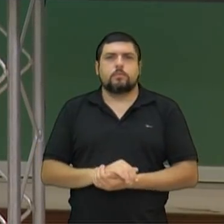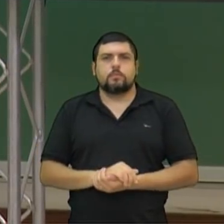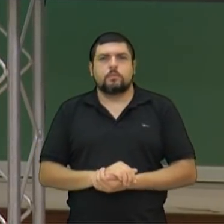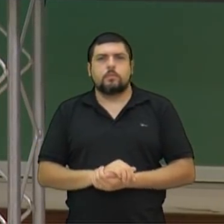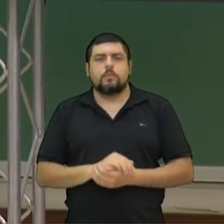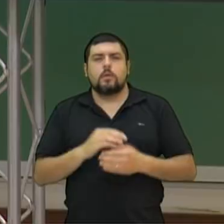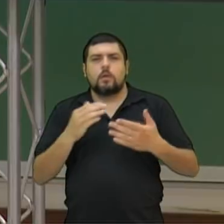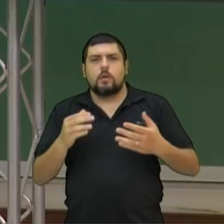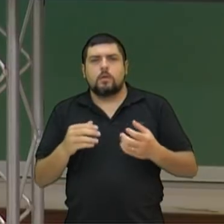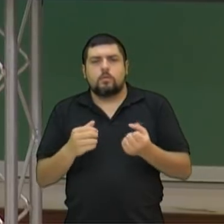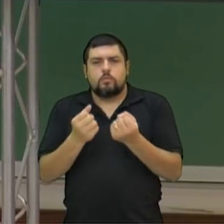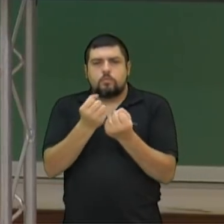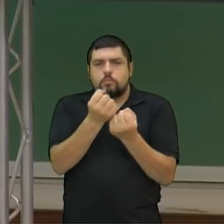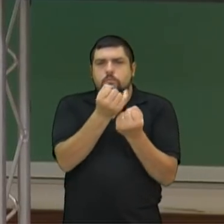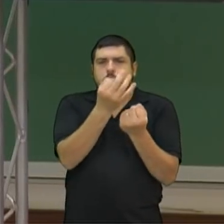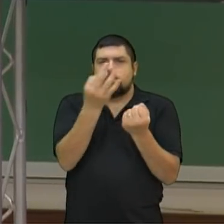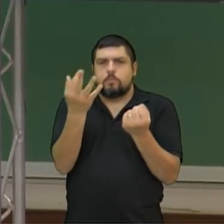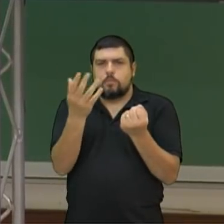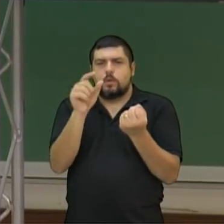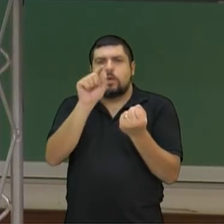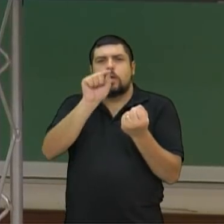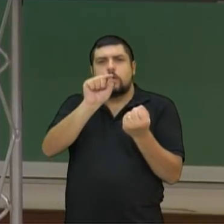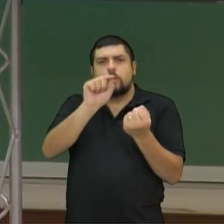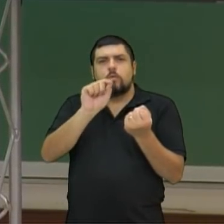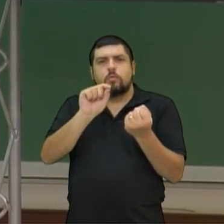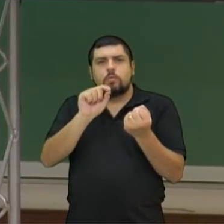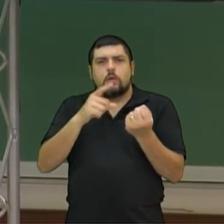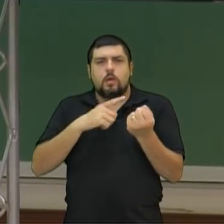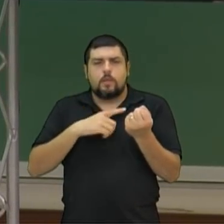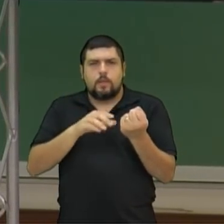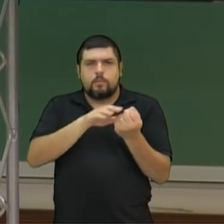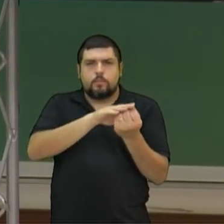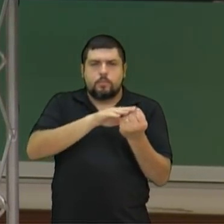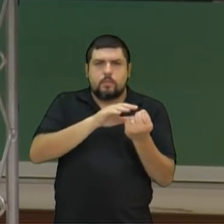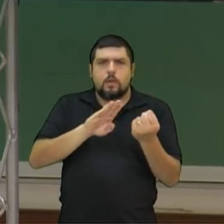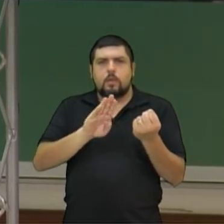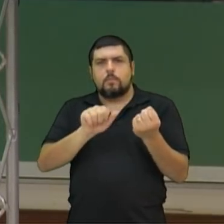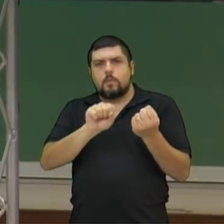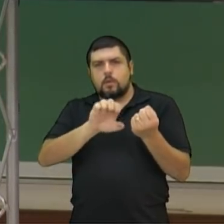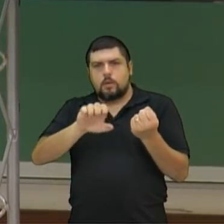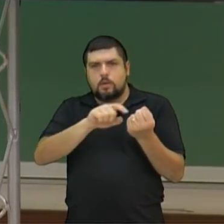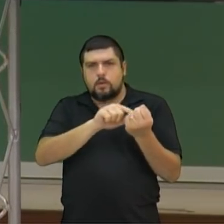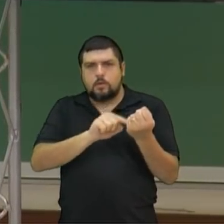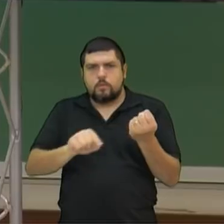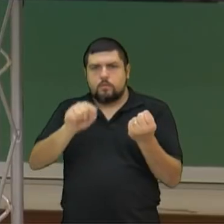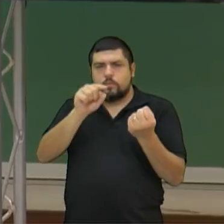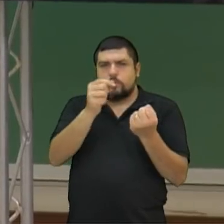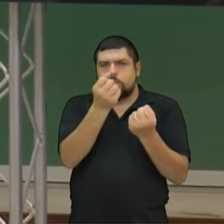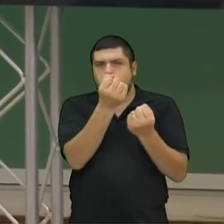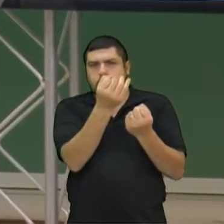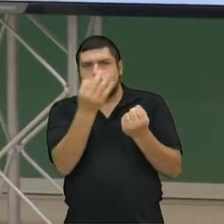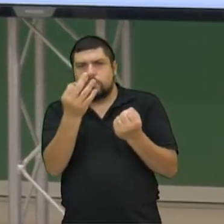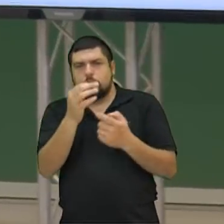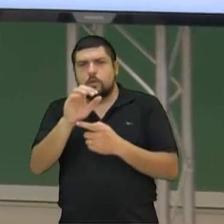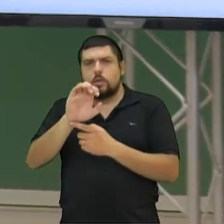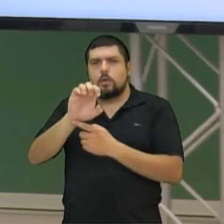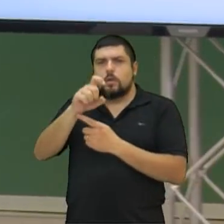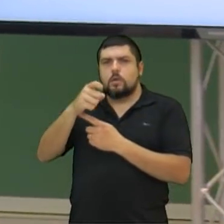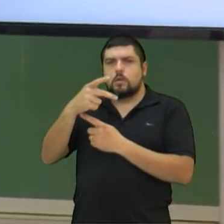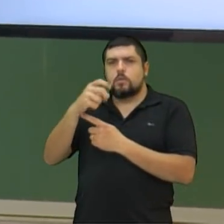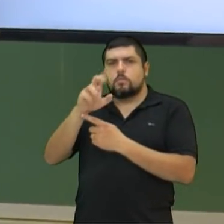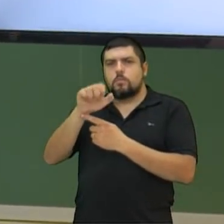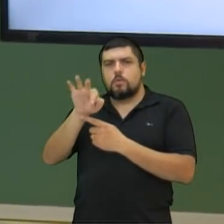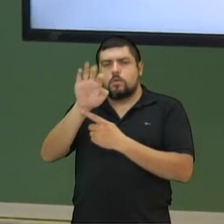uma potência. Dentro dessa potência, nós temos a base e o expoente, tá? 3 elevado ao